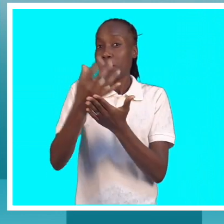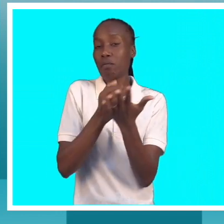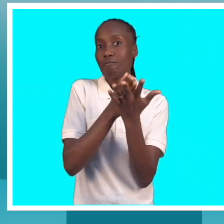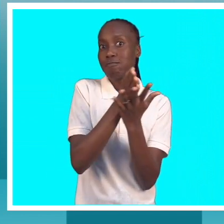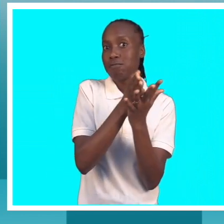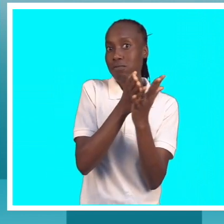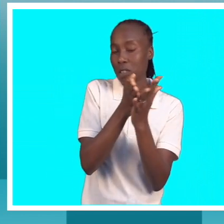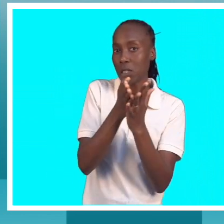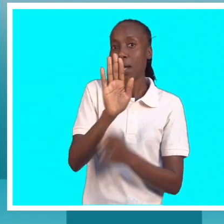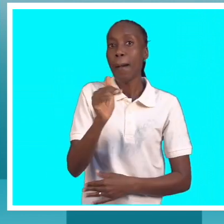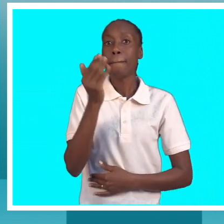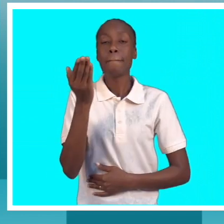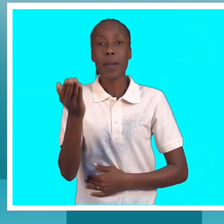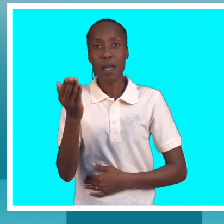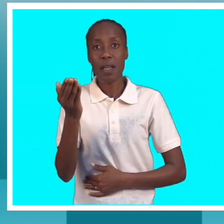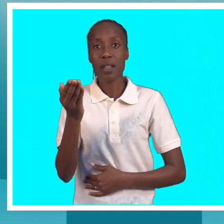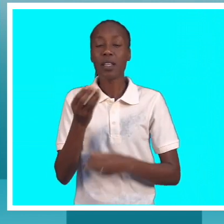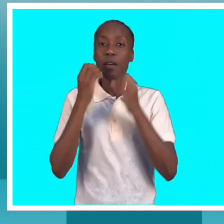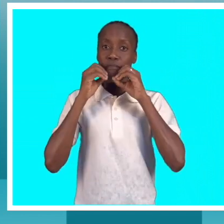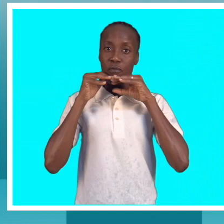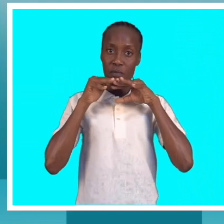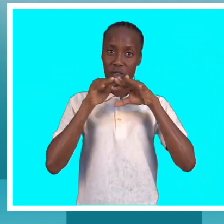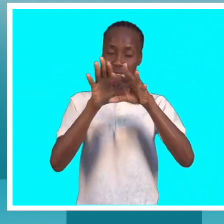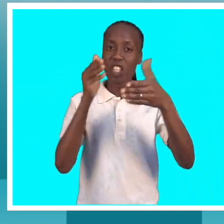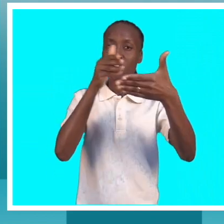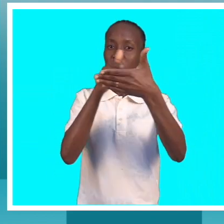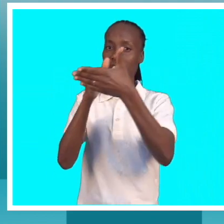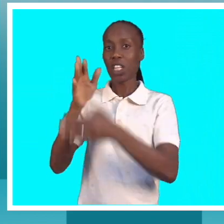estratégias para que as mensagens cheguem a este grupo. tchau.